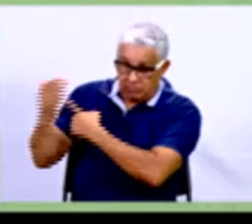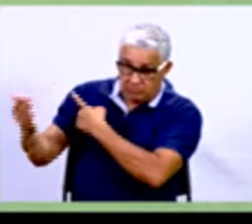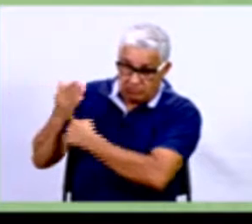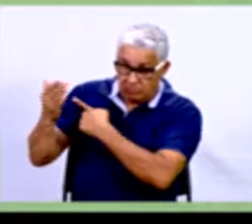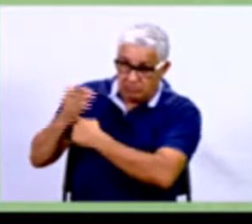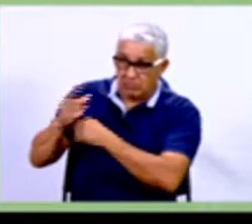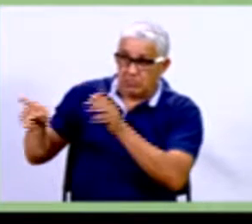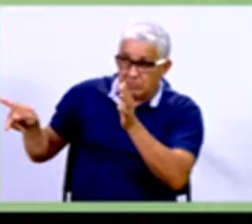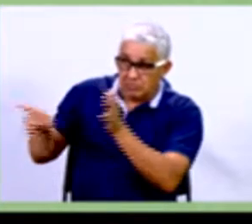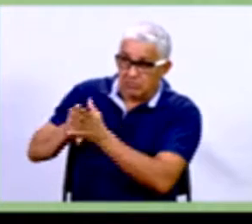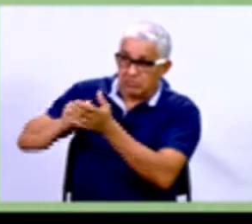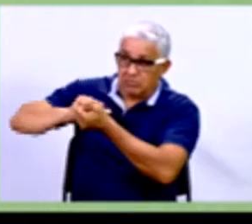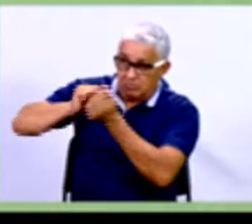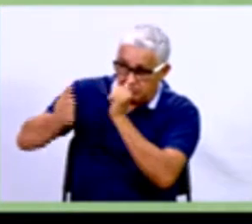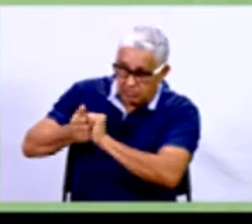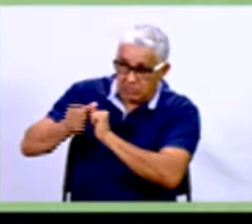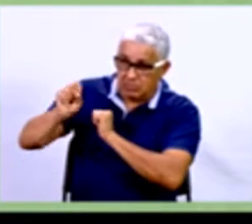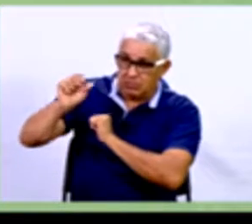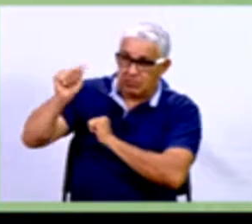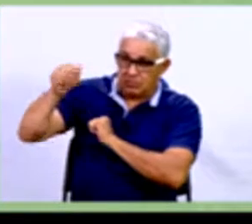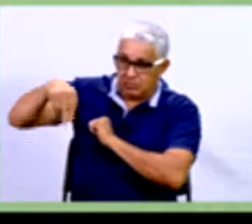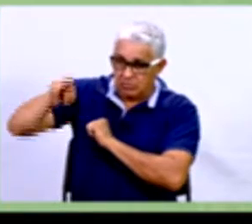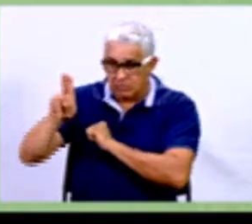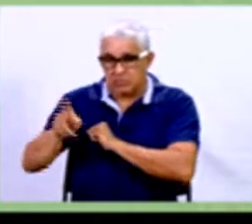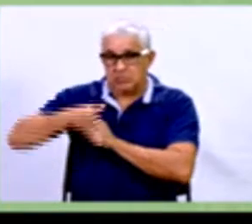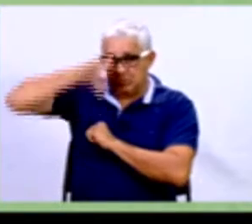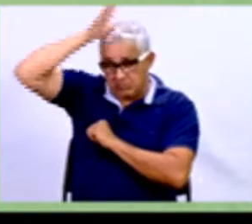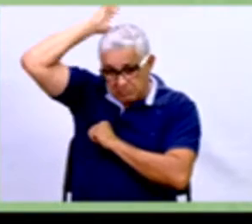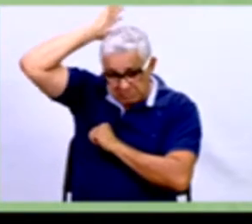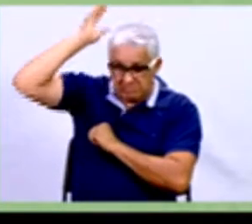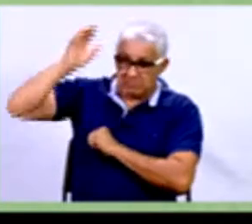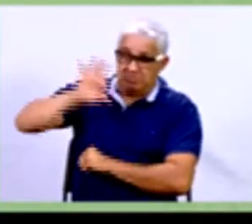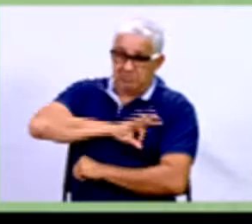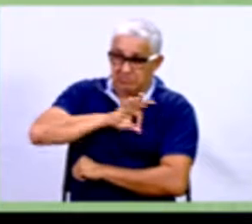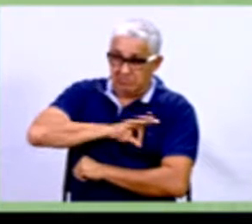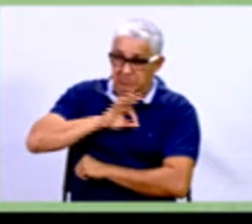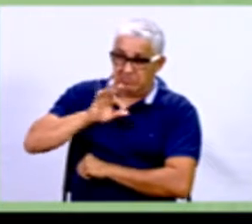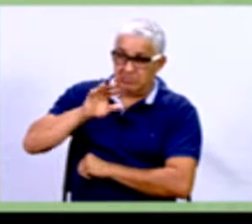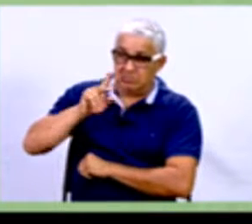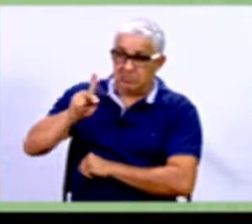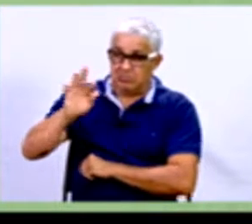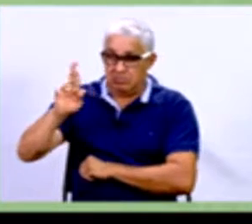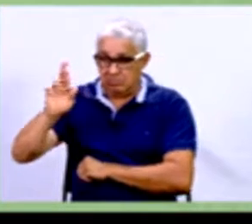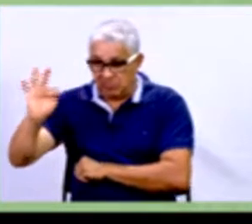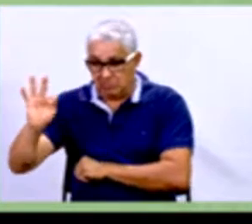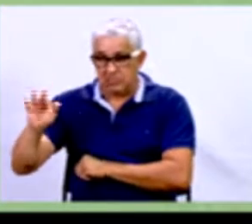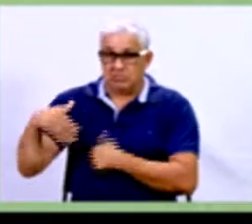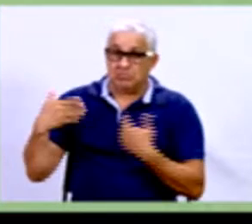adequado. Se é SAMU, se é Corpo de Bombeiros, se é Polícia Rodoviária Federal, enfim.